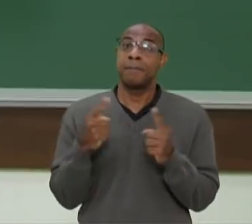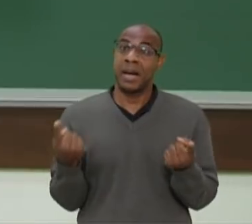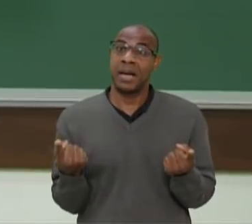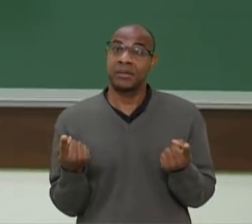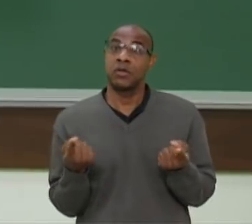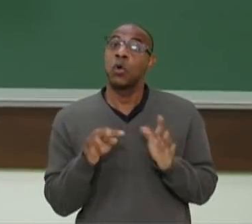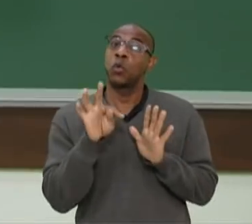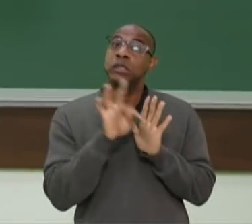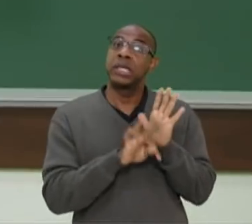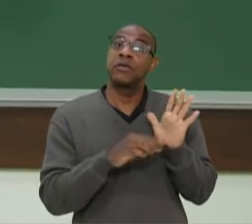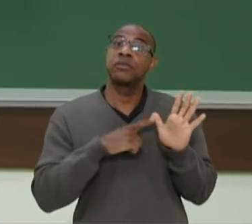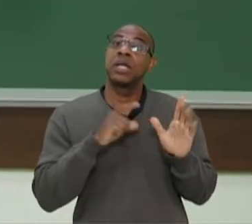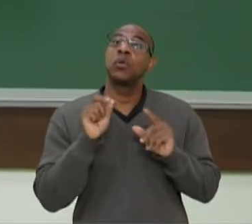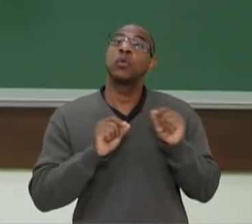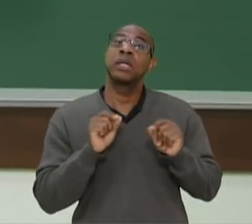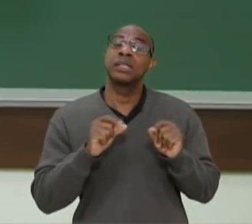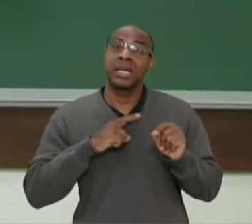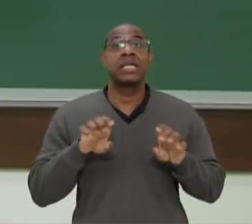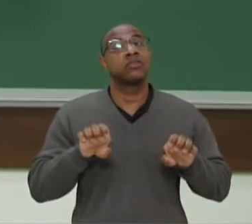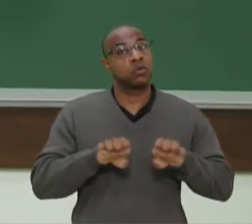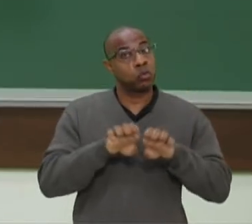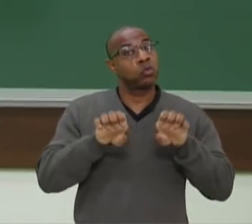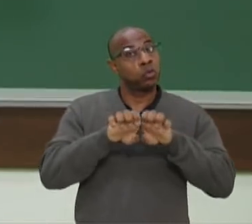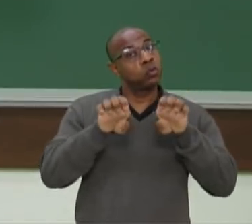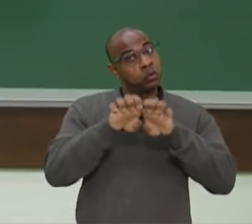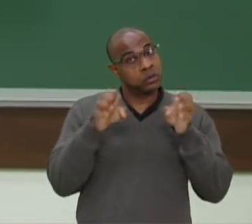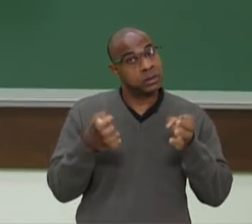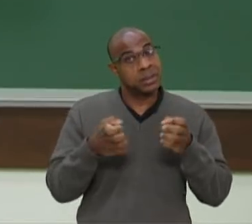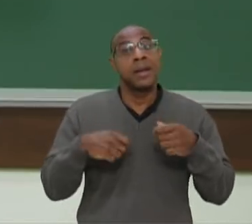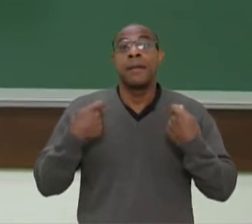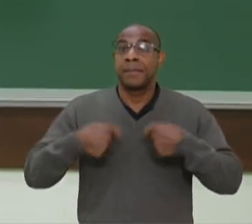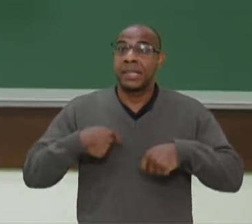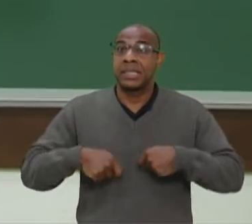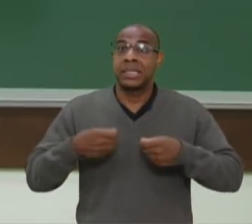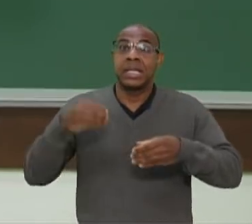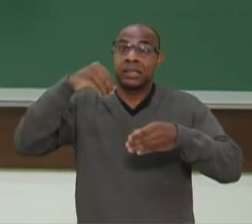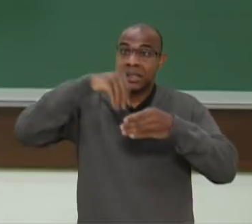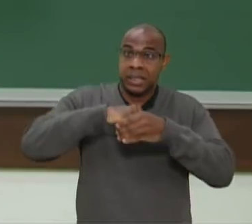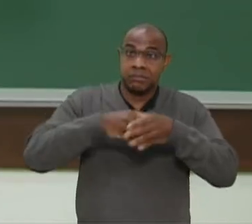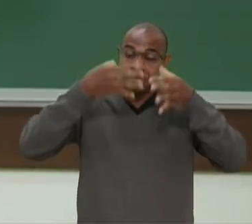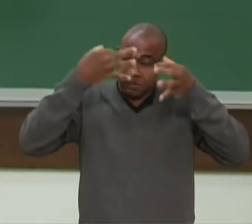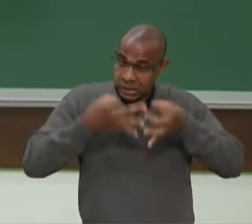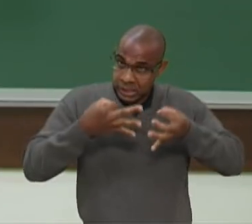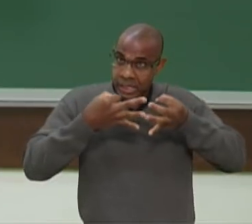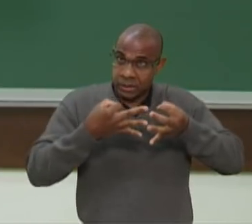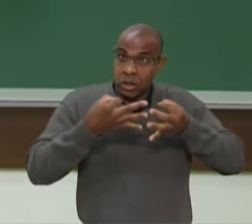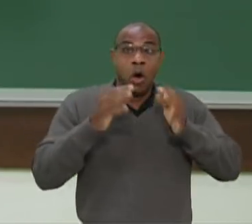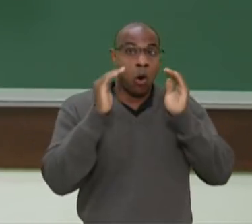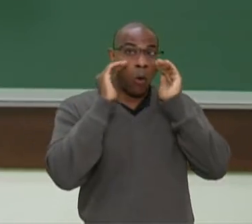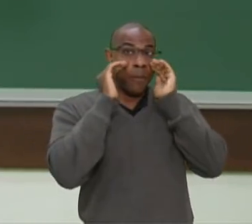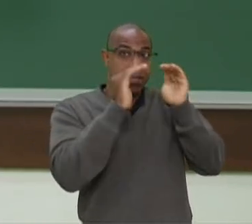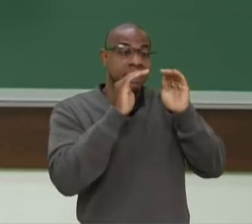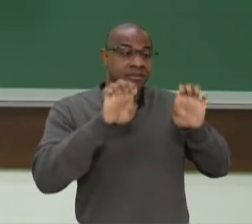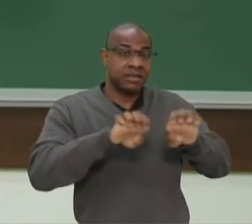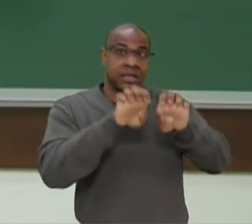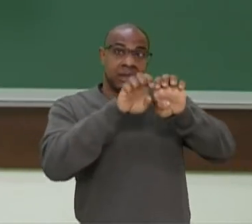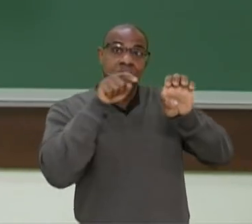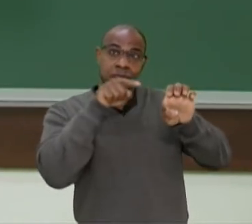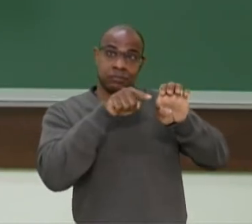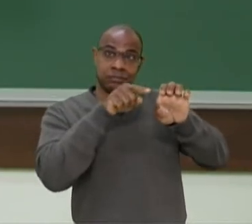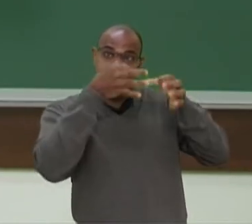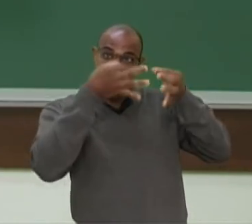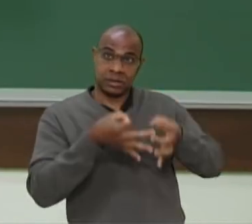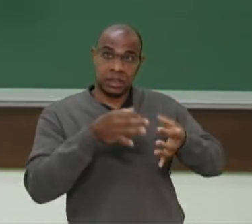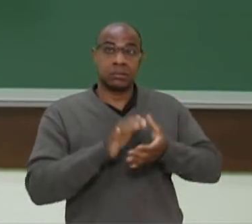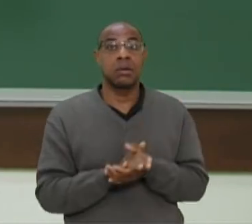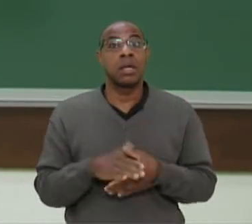todo texto ele tem uma estrutura e ele precisa estar dentro dessa estrutura, ele obedece essa estrutura.